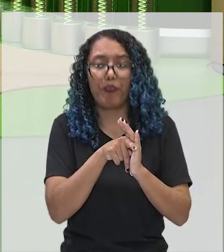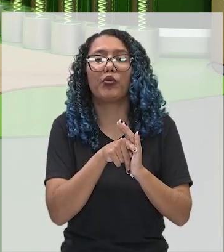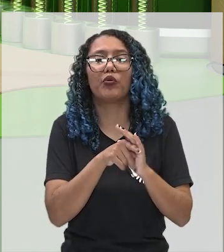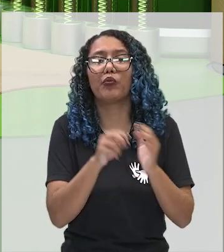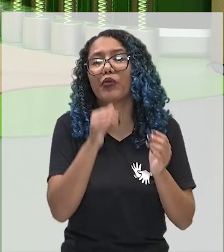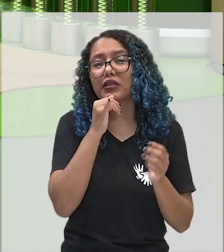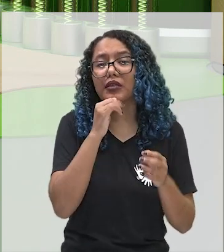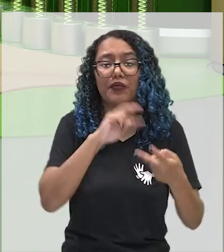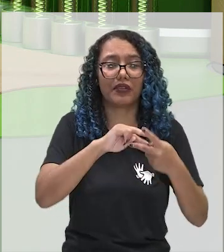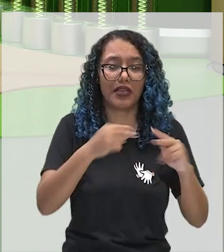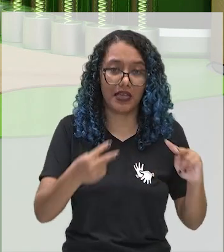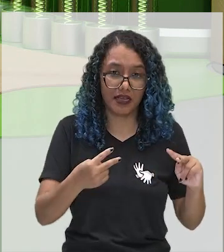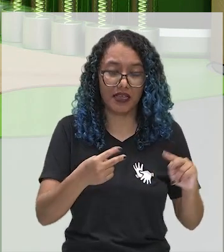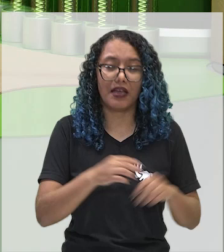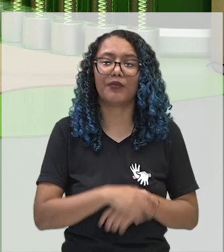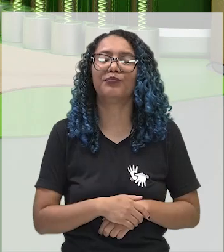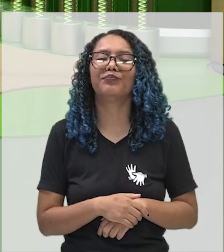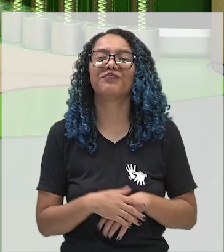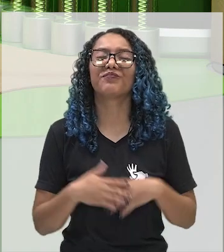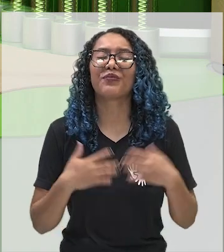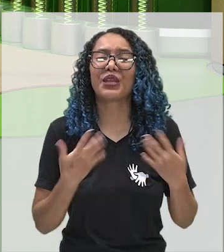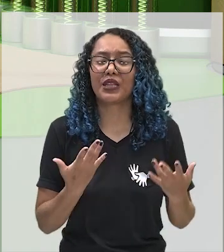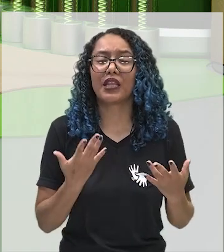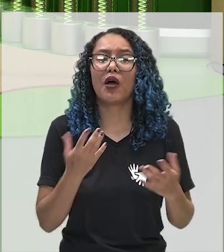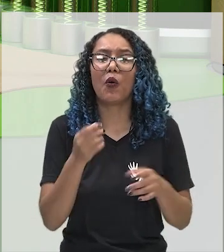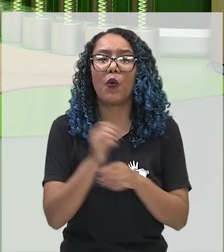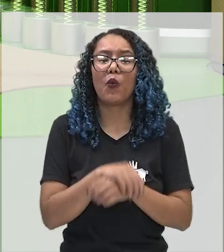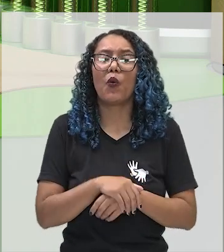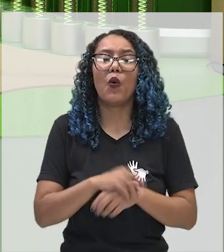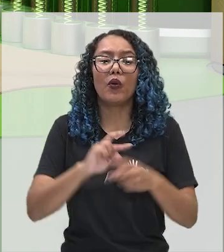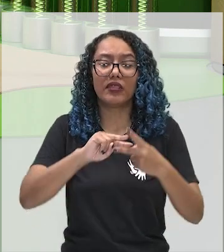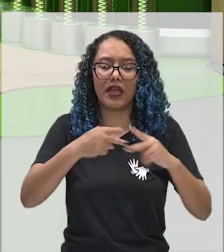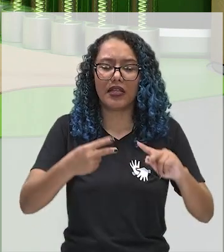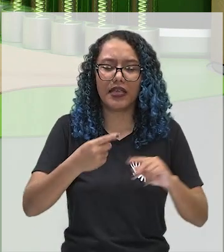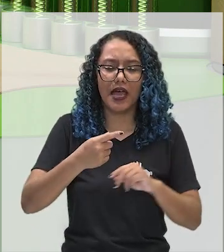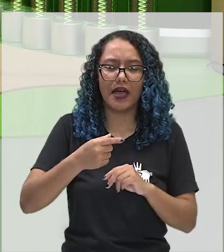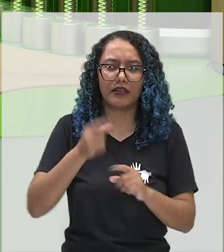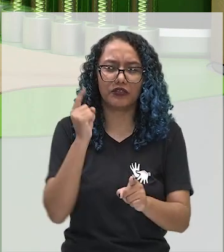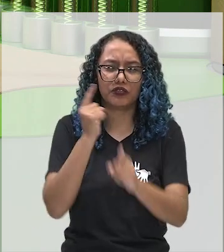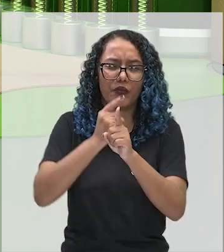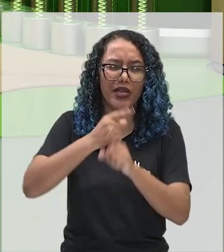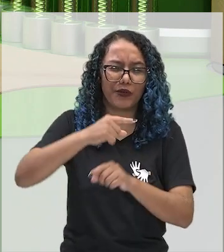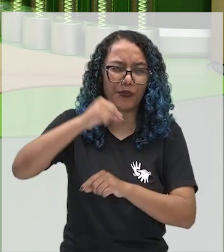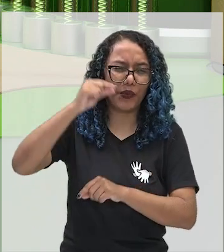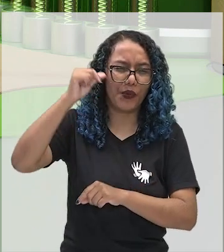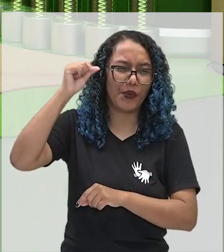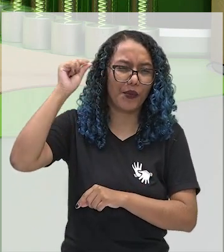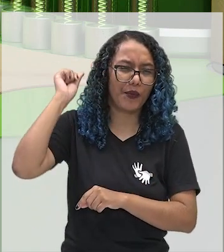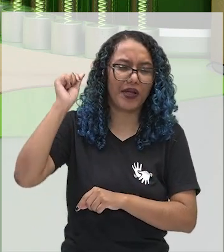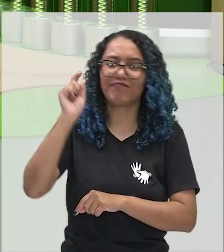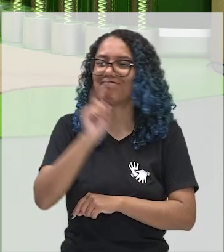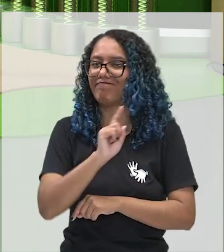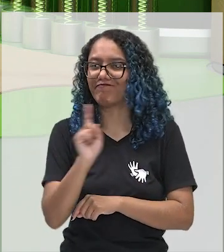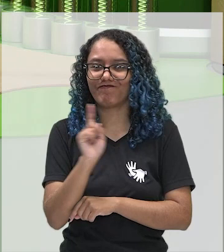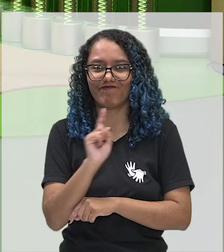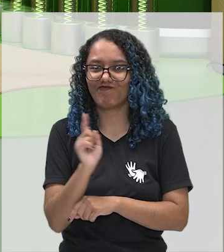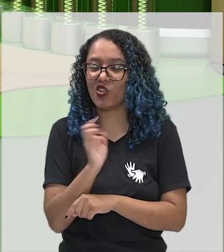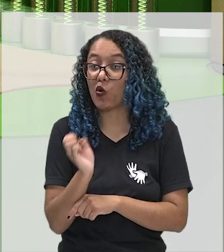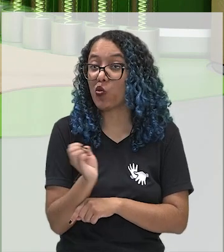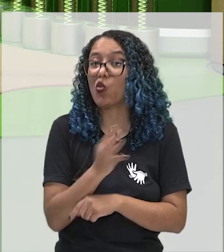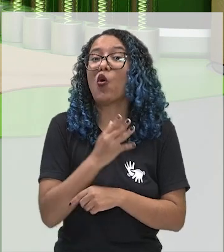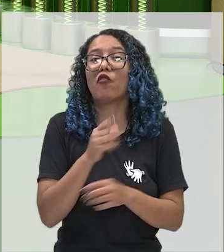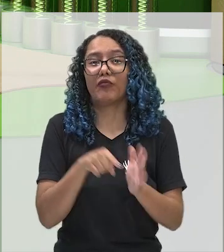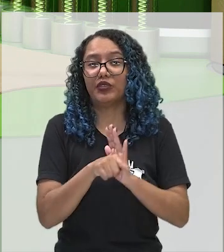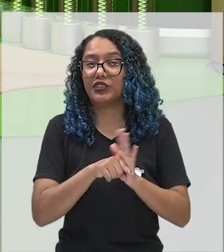o DNA, ele não é descoberto aí há muito tempo, né? Então, Há muito tempo atrás, né, bem lá